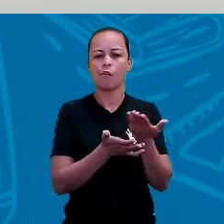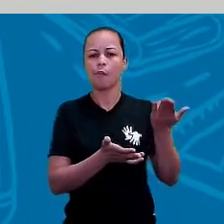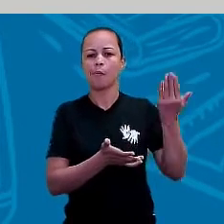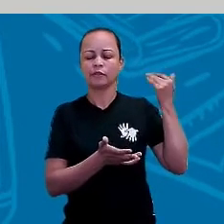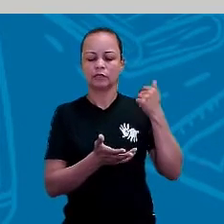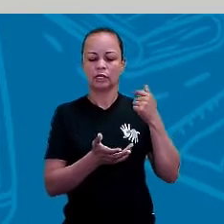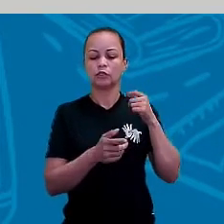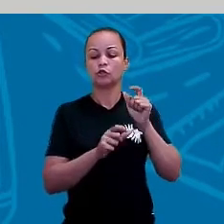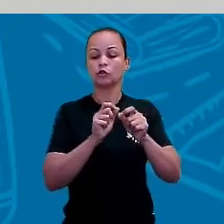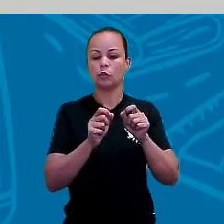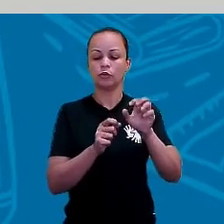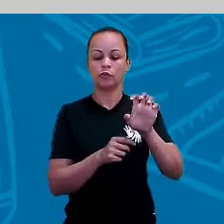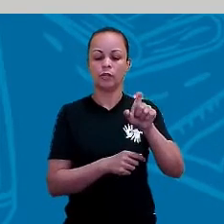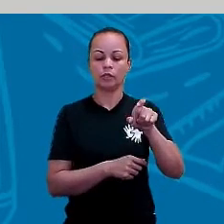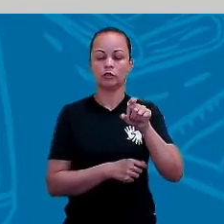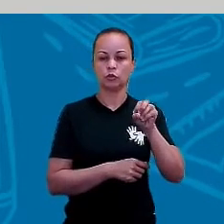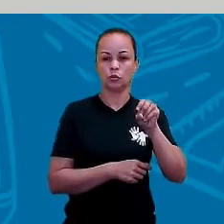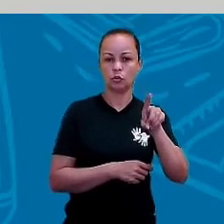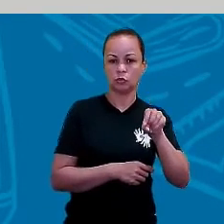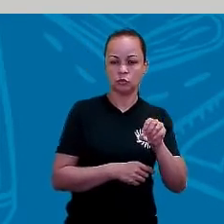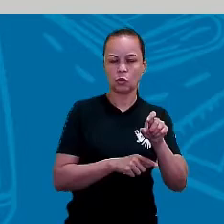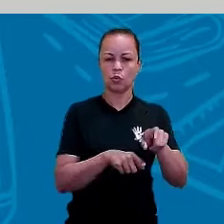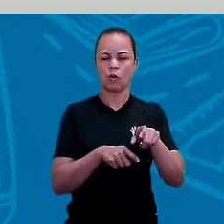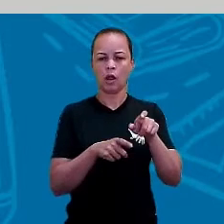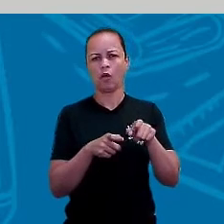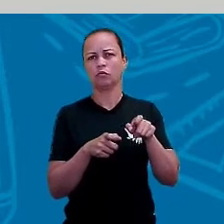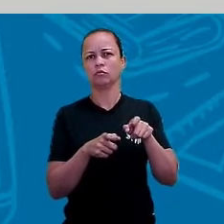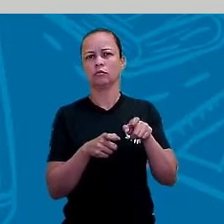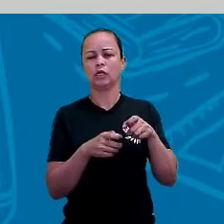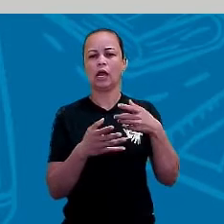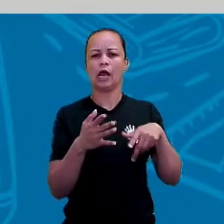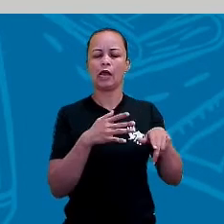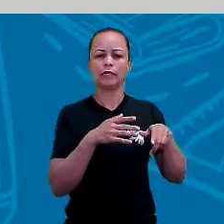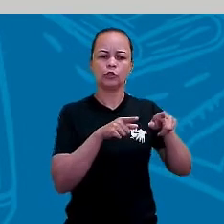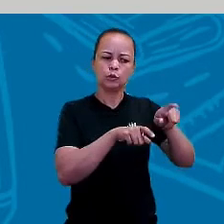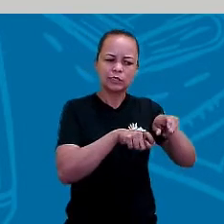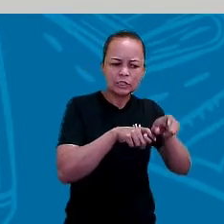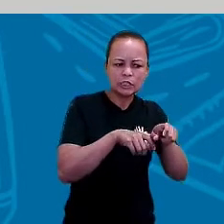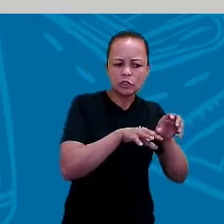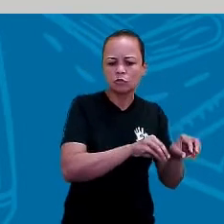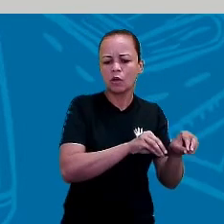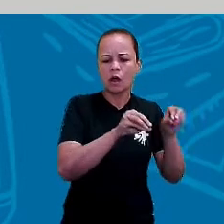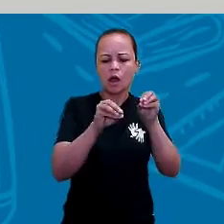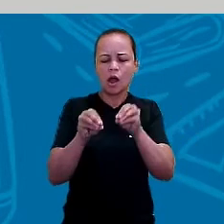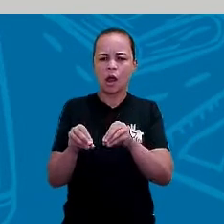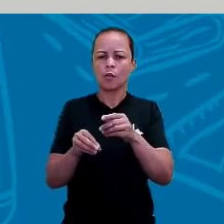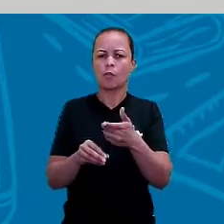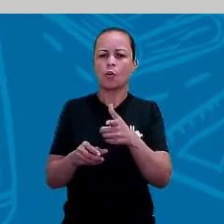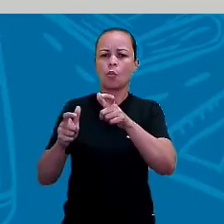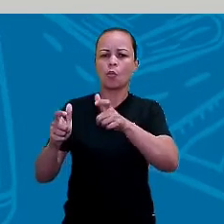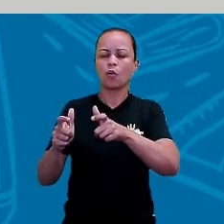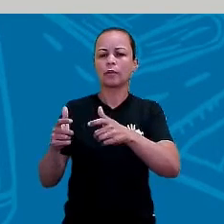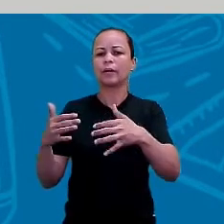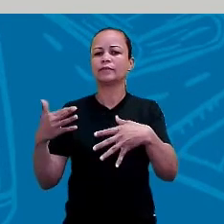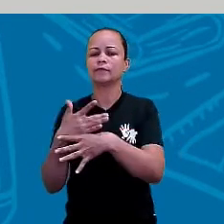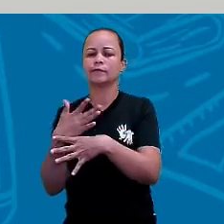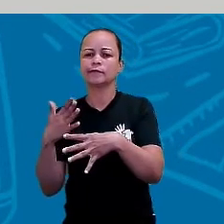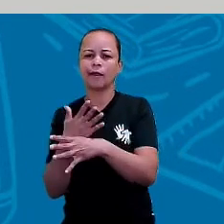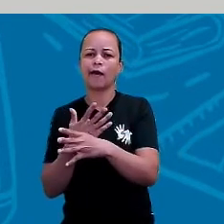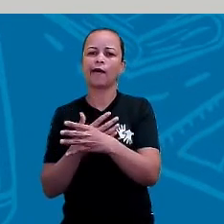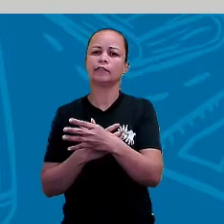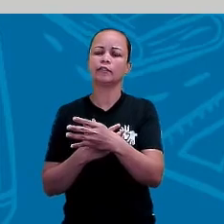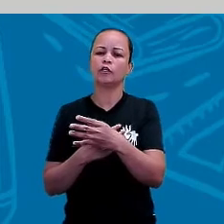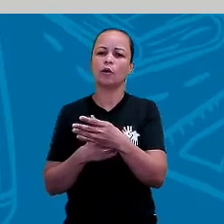é o sair do sítio, sair dos engenhos para buscar uma vida melhor na cidade. O êxodo rural, gente, ele